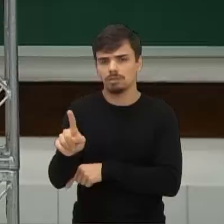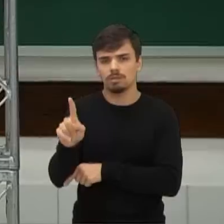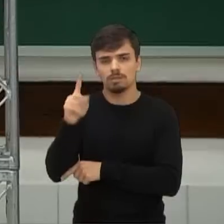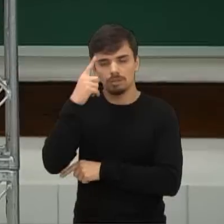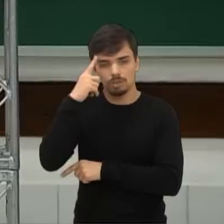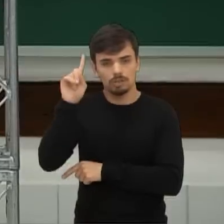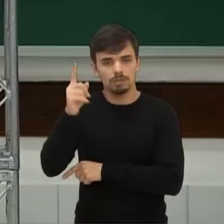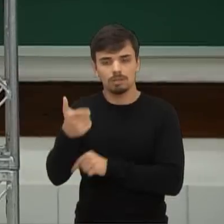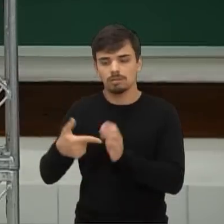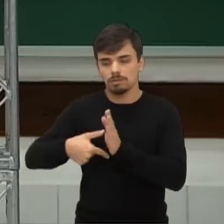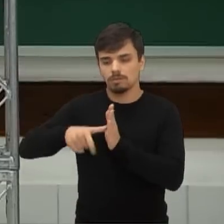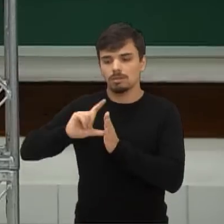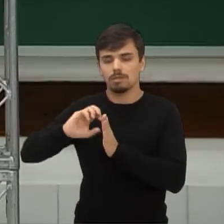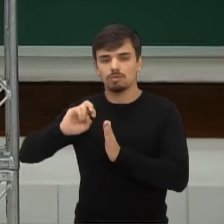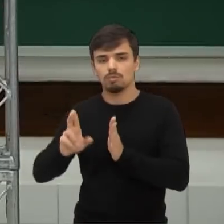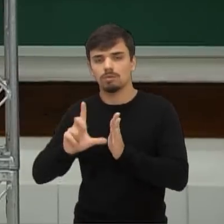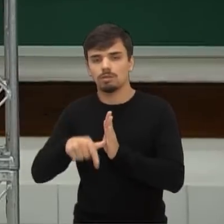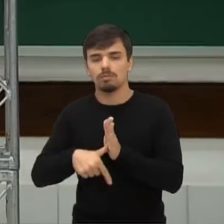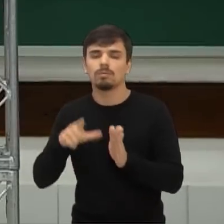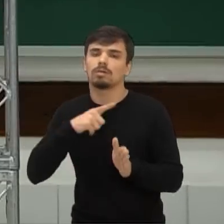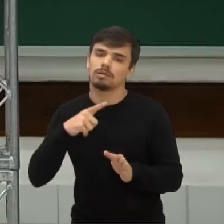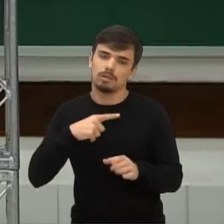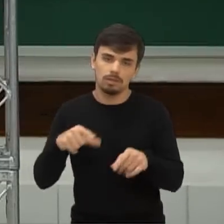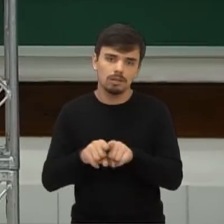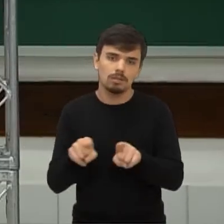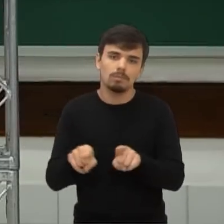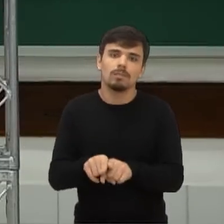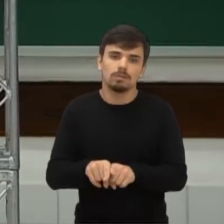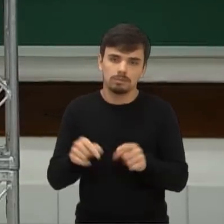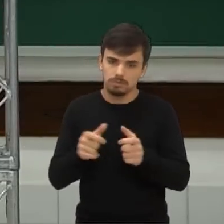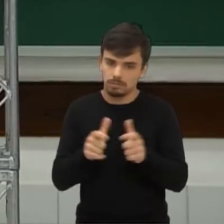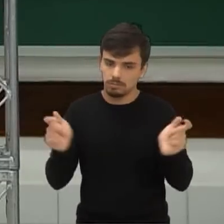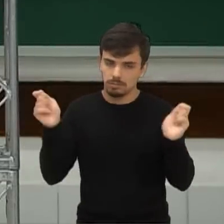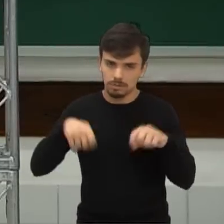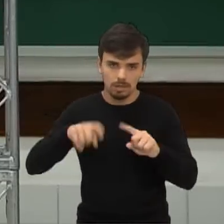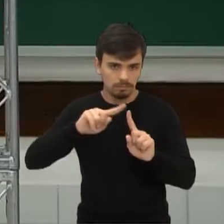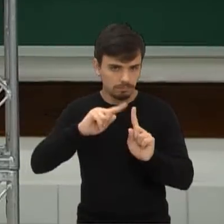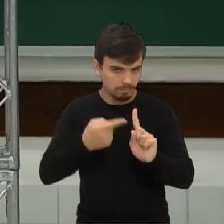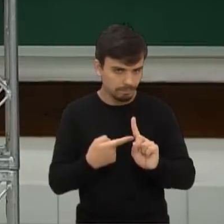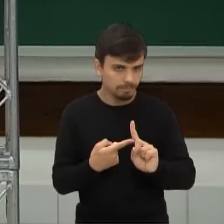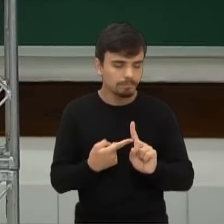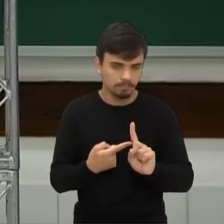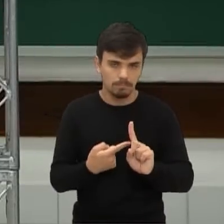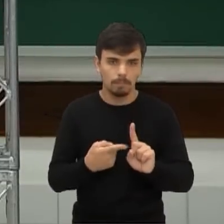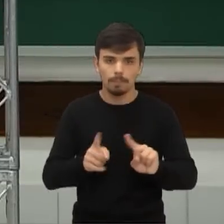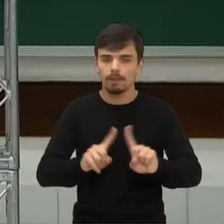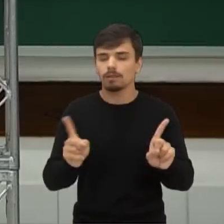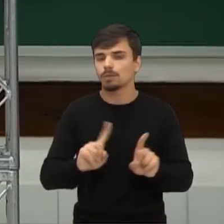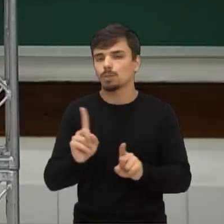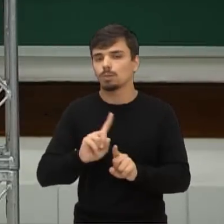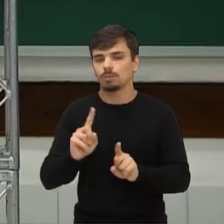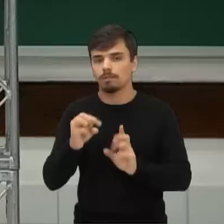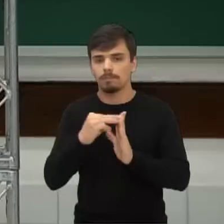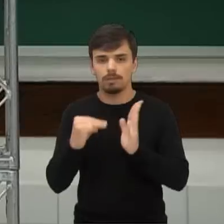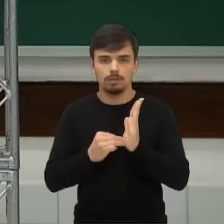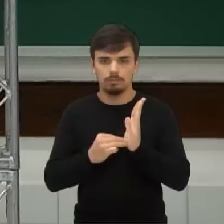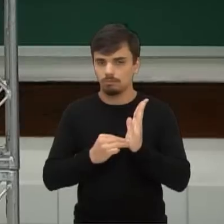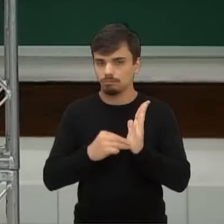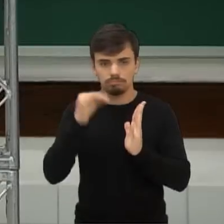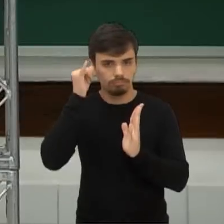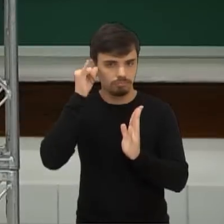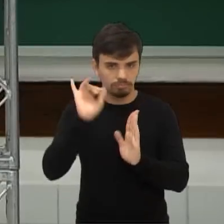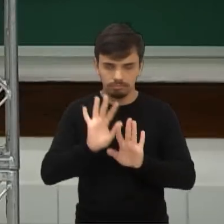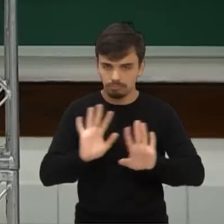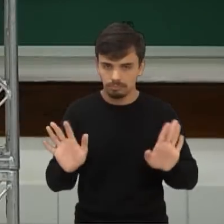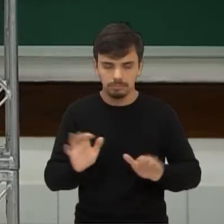dias depois, ela também tem grandes chances de engravidar, tá? Então, não é um método muito eficaz, né?